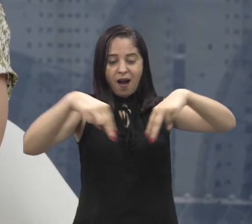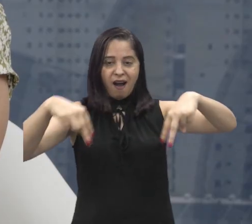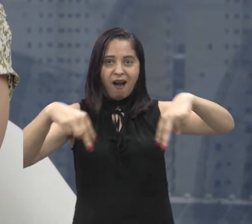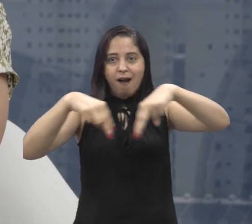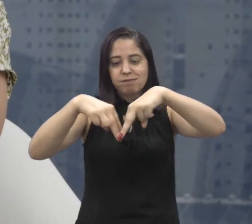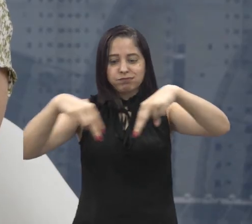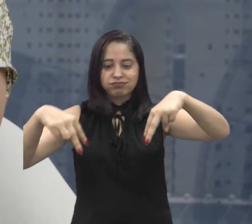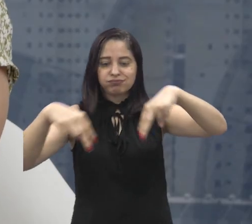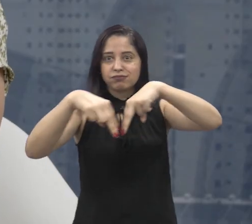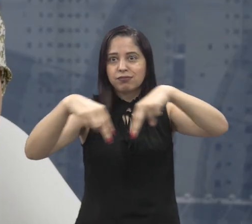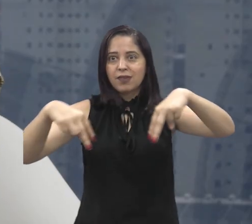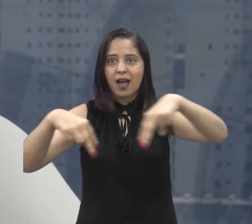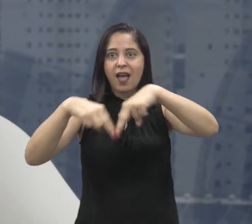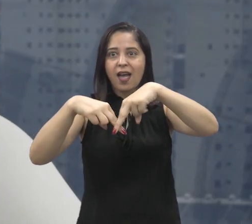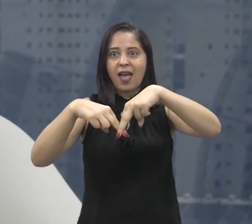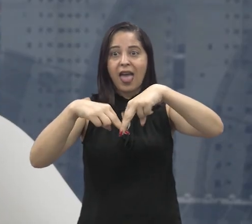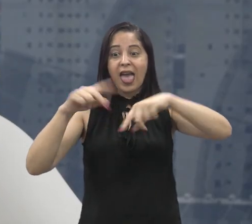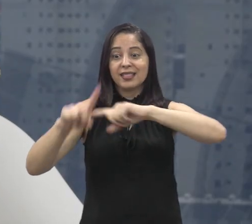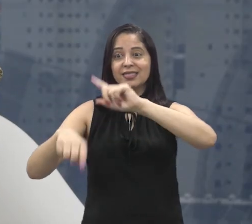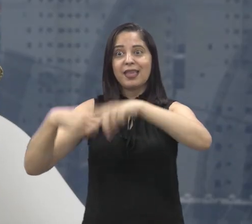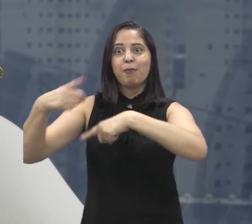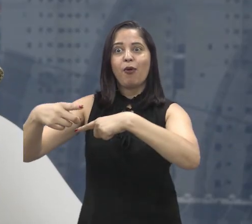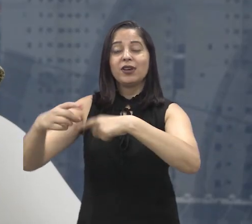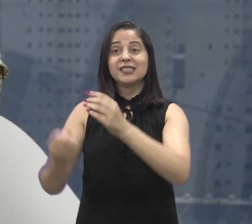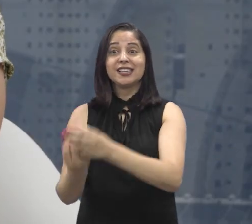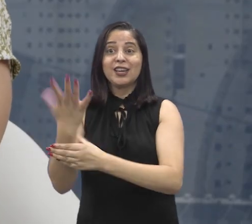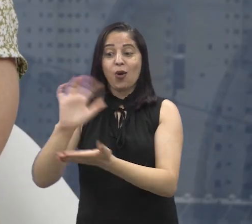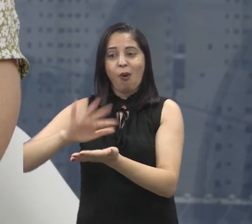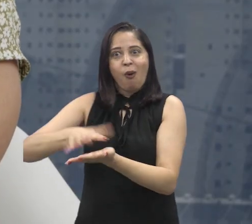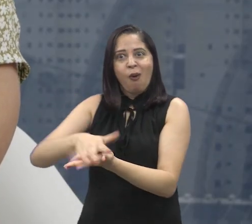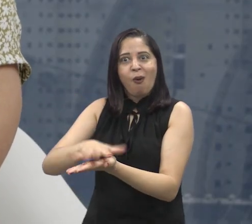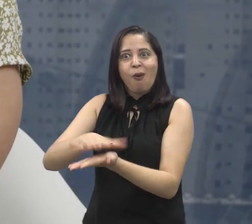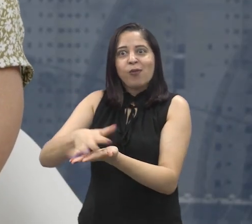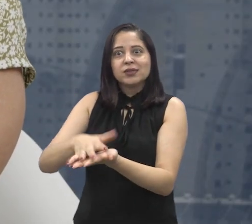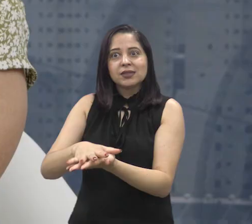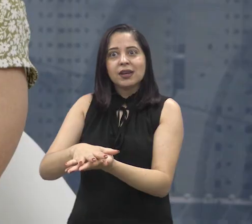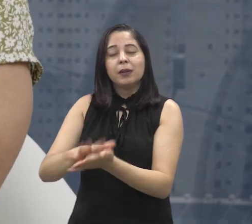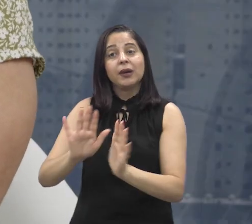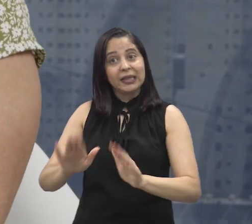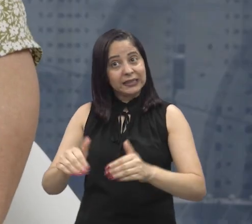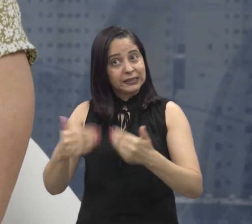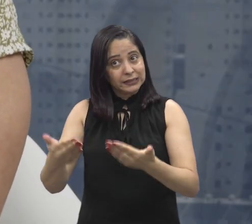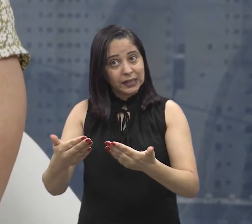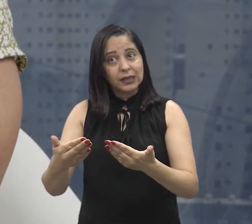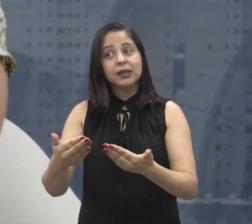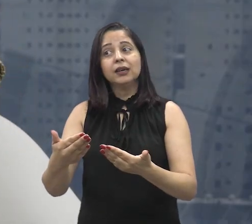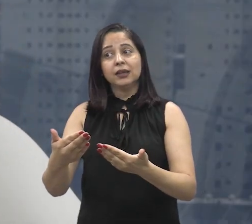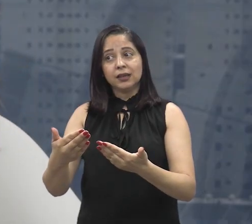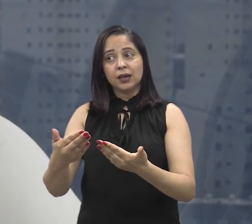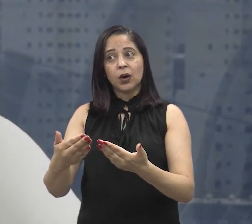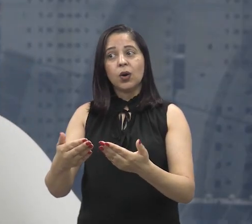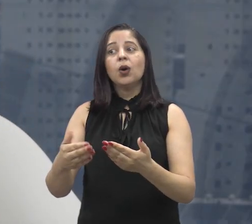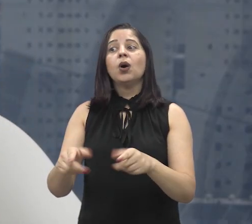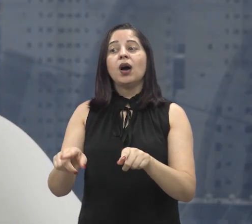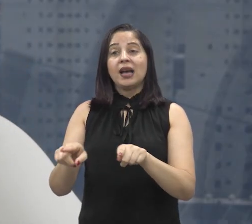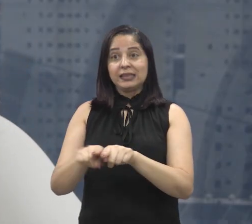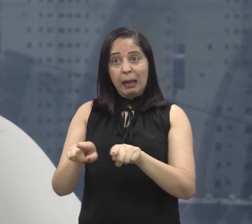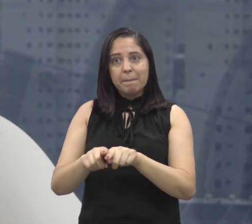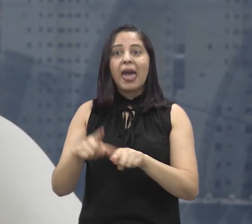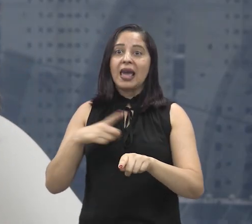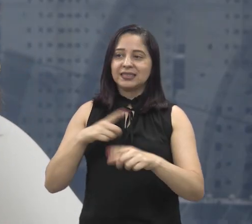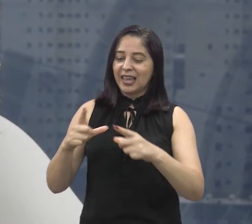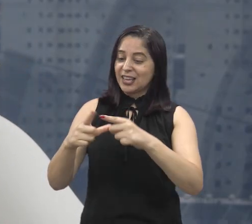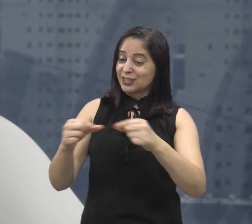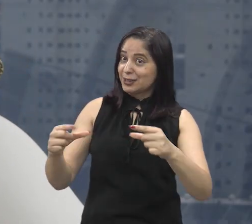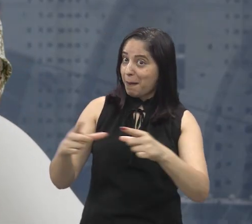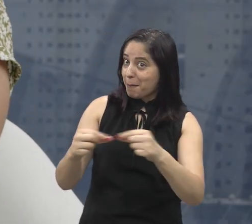ela é o avô do samba. Então, é importante que a gente pense que essas matrizes, inclusive as